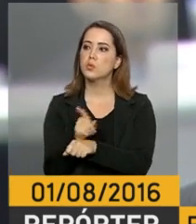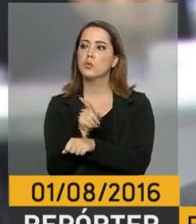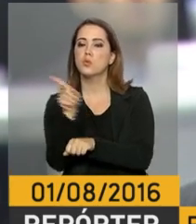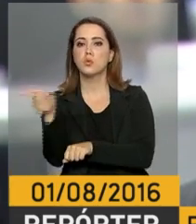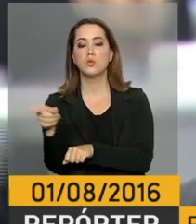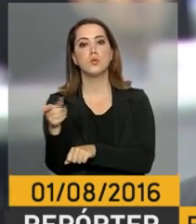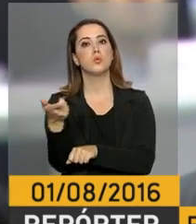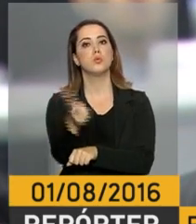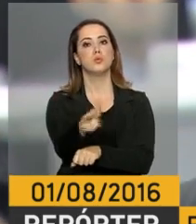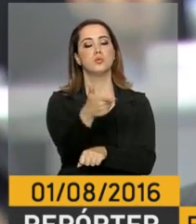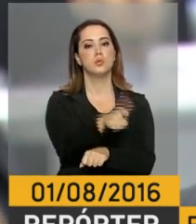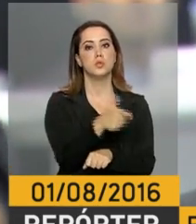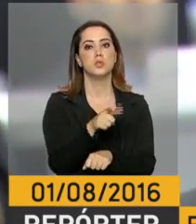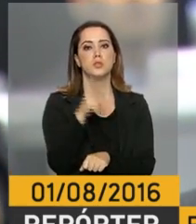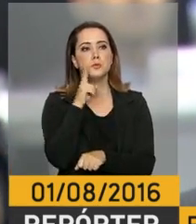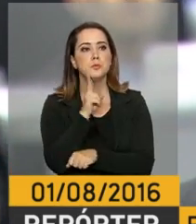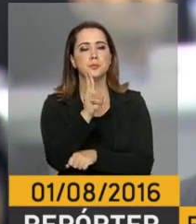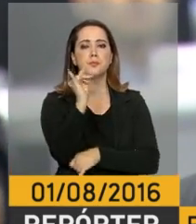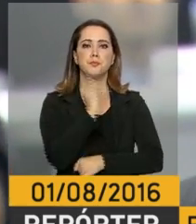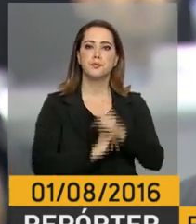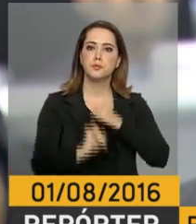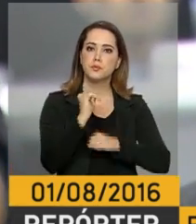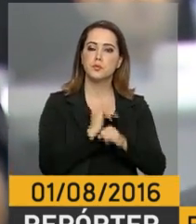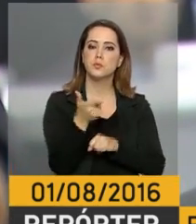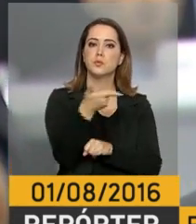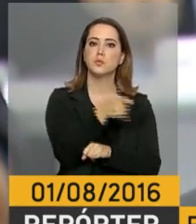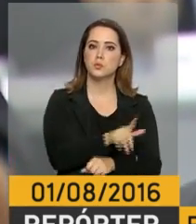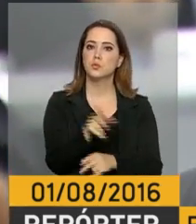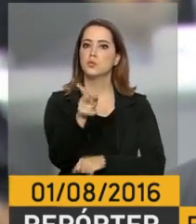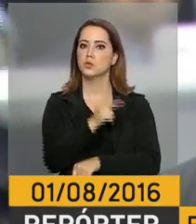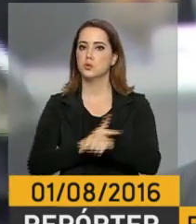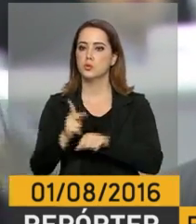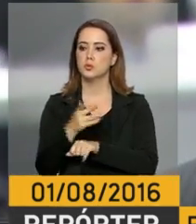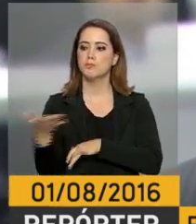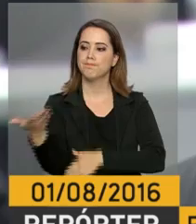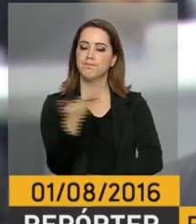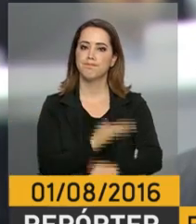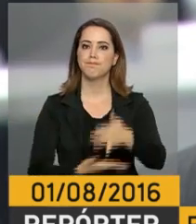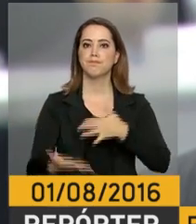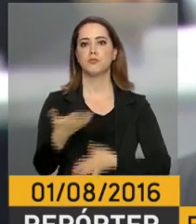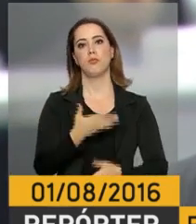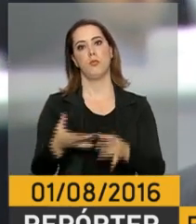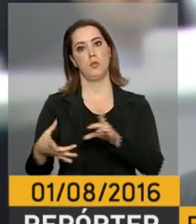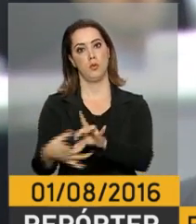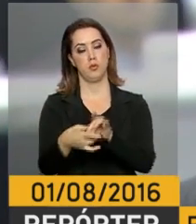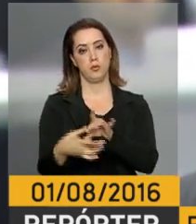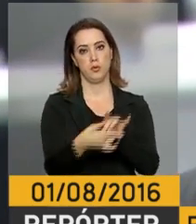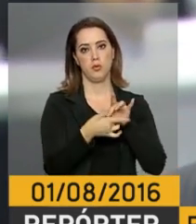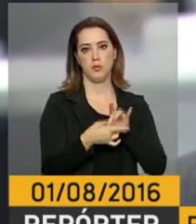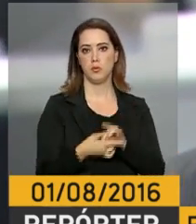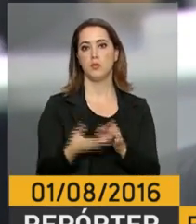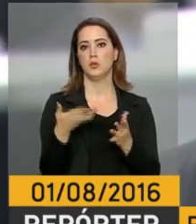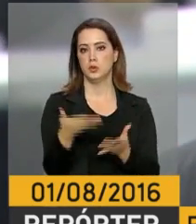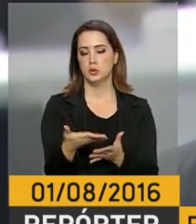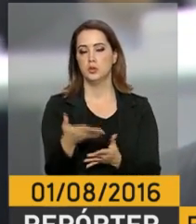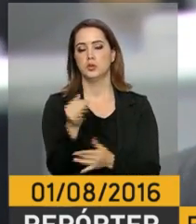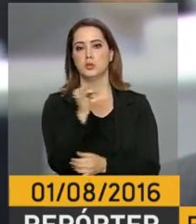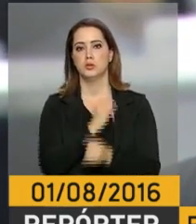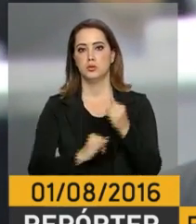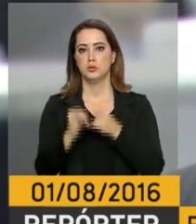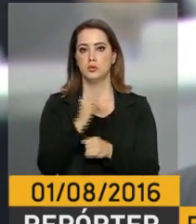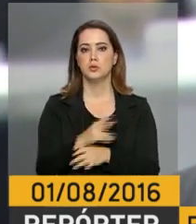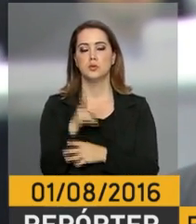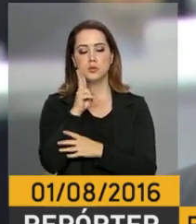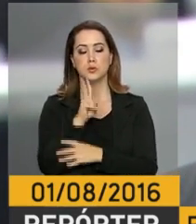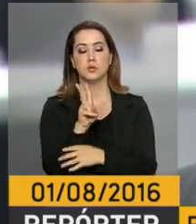consultando o banco de dados do seu país de origem, um cruzamento desses dados. Vocês puderam ver aqui